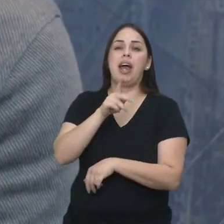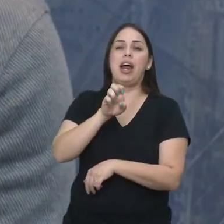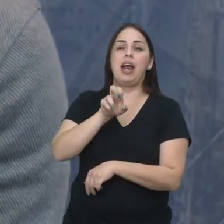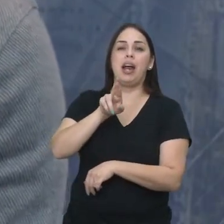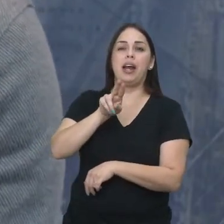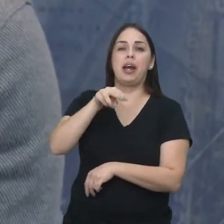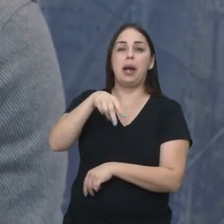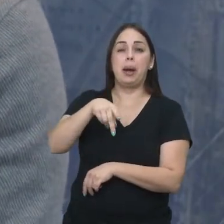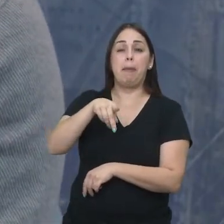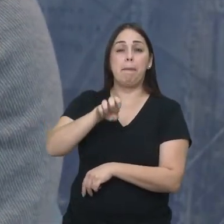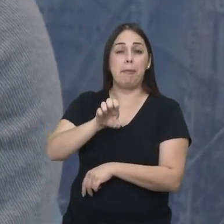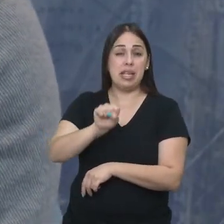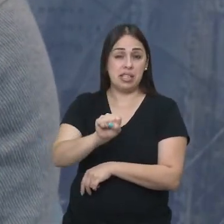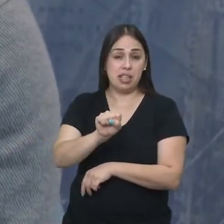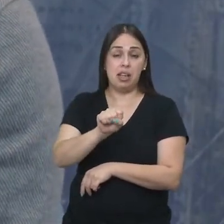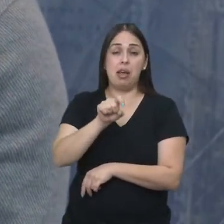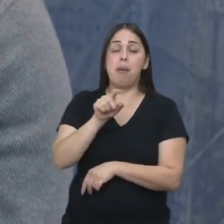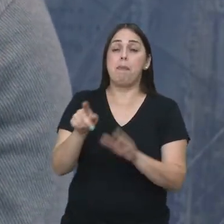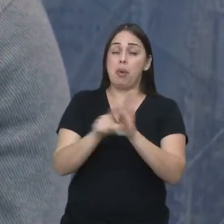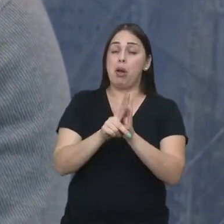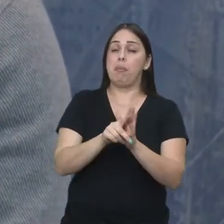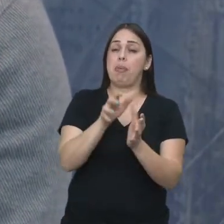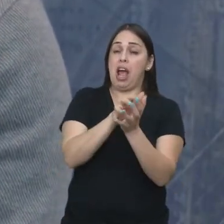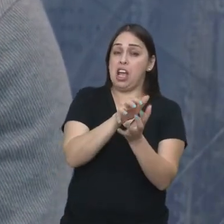para os pacientes mais idosos, né?